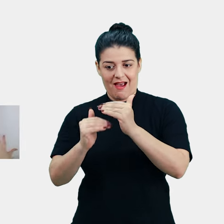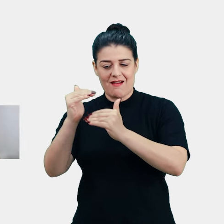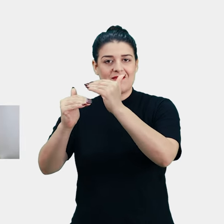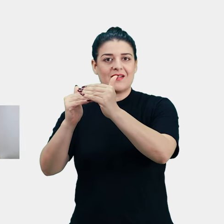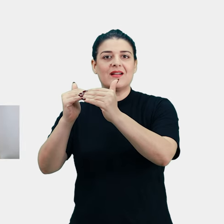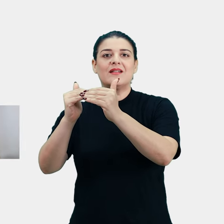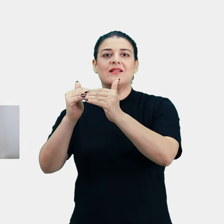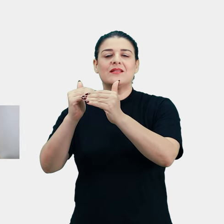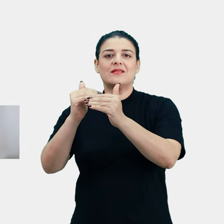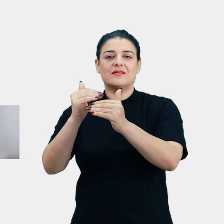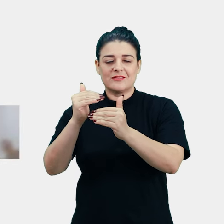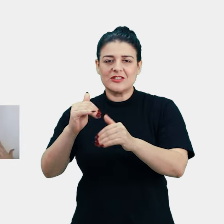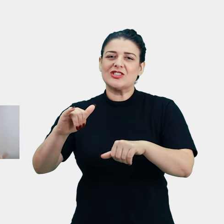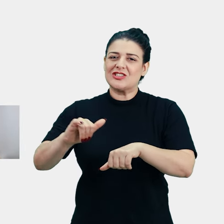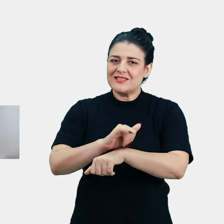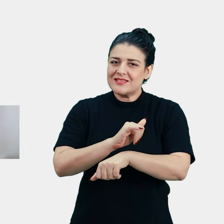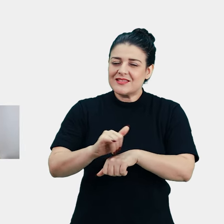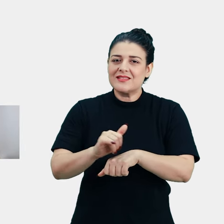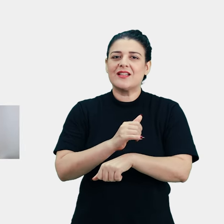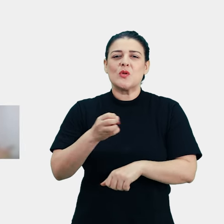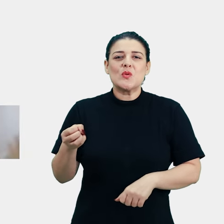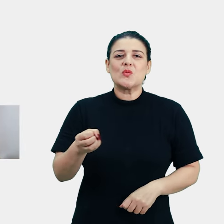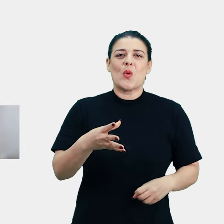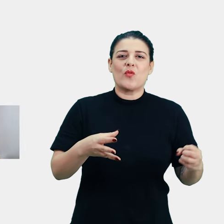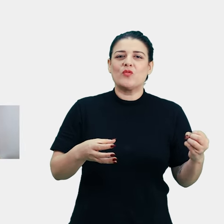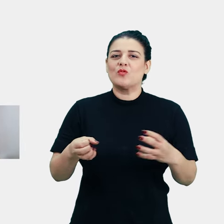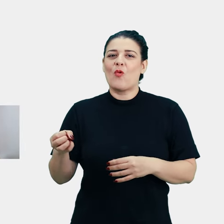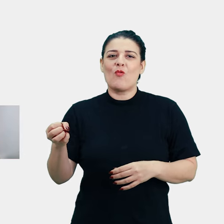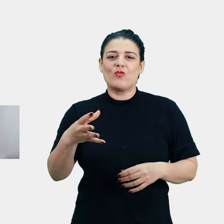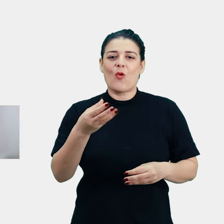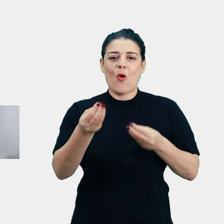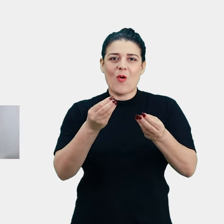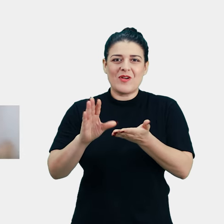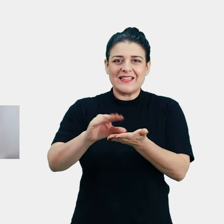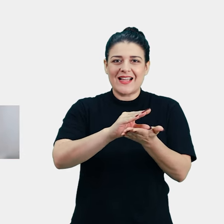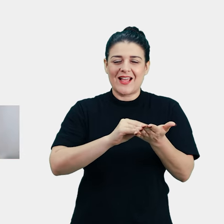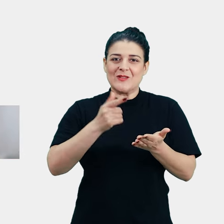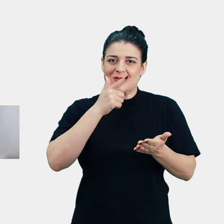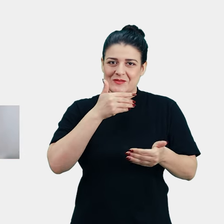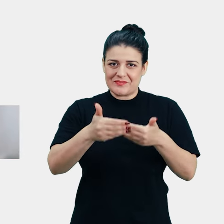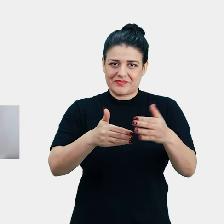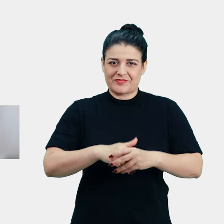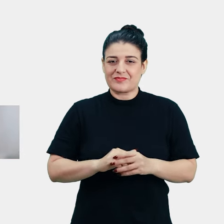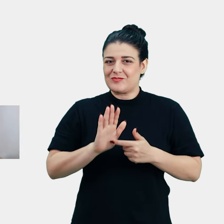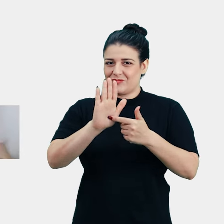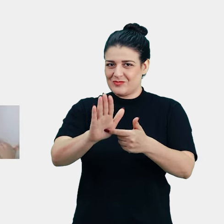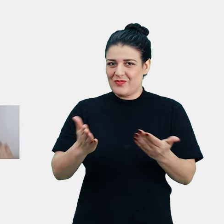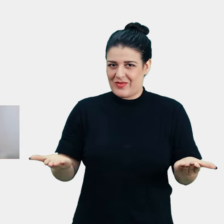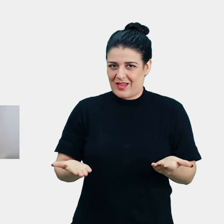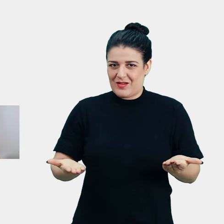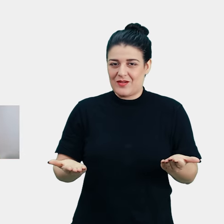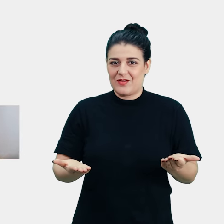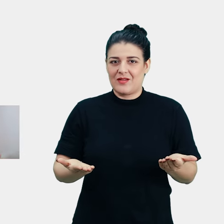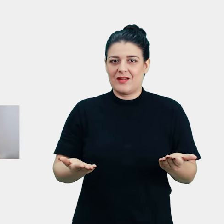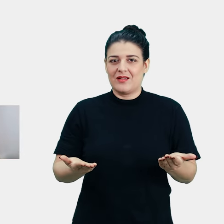foram surgindo estratégias, né, novas abordagens de trabalhar com esses dados. Então, eu trago para vocês aqui